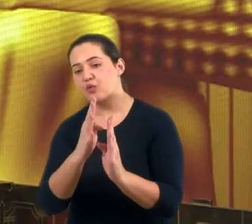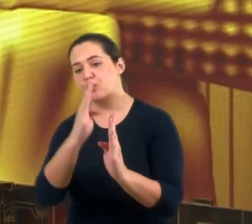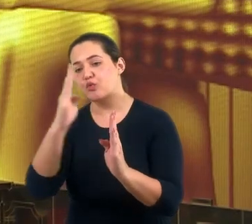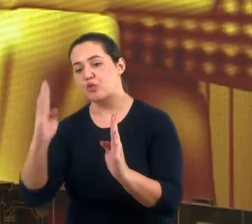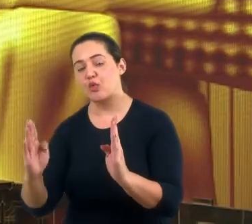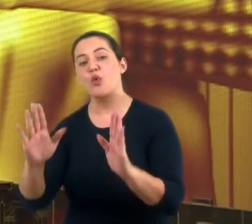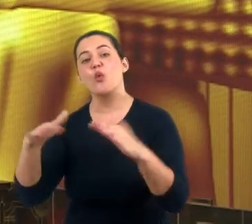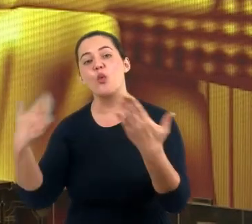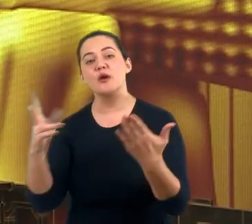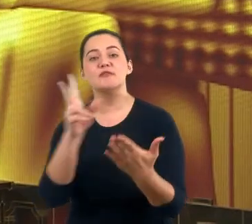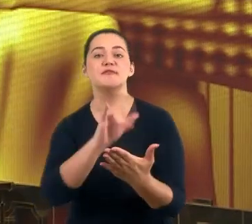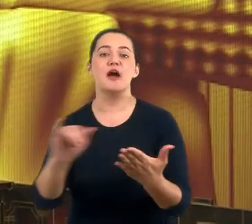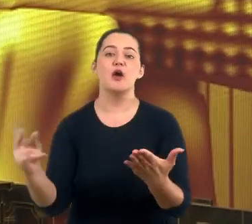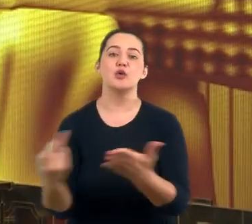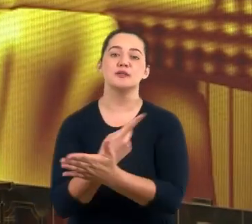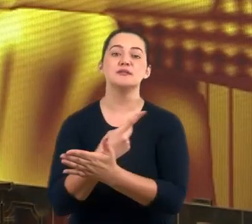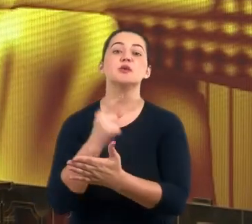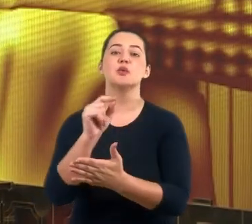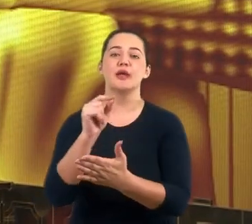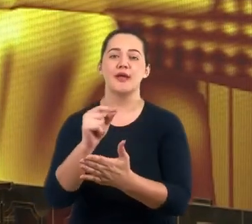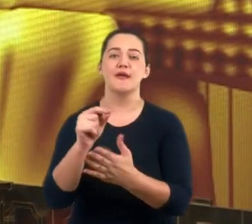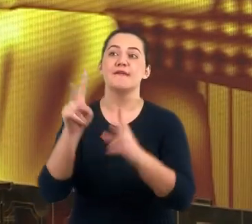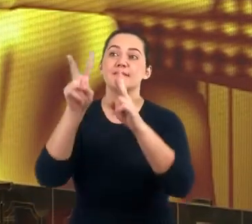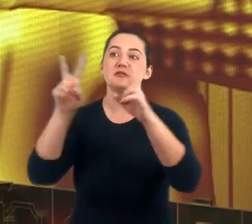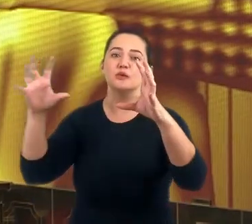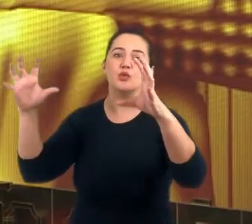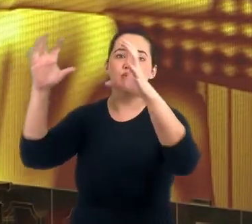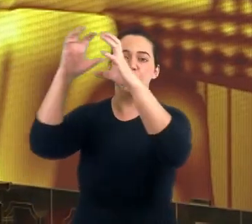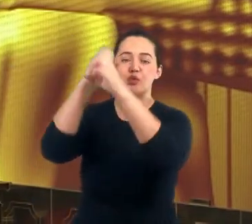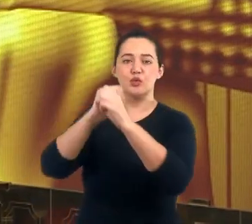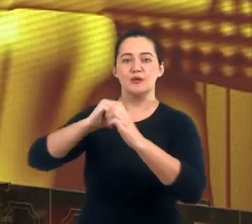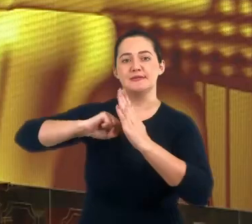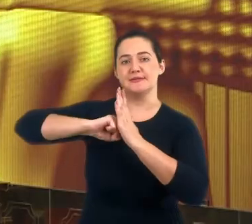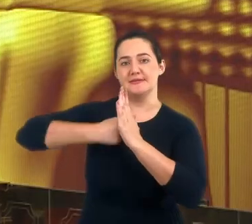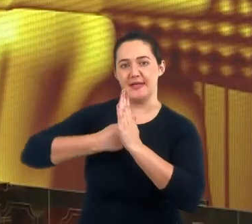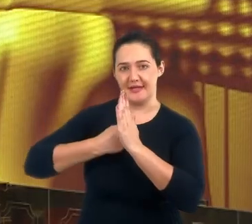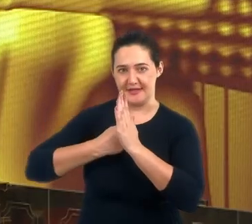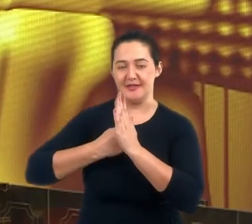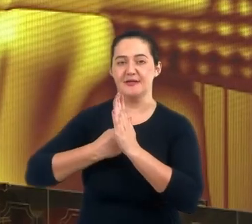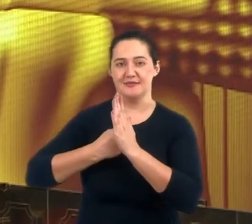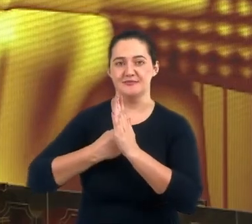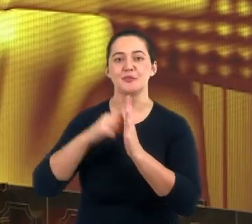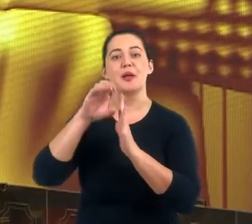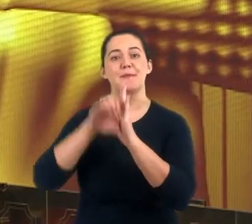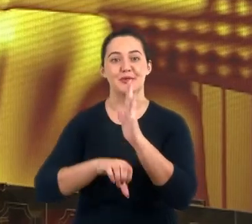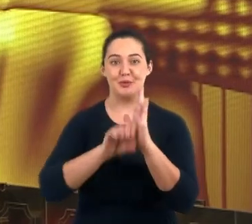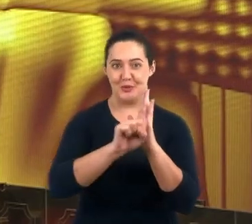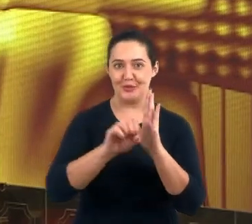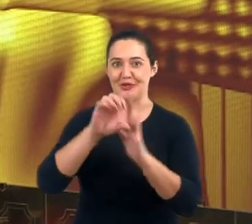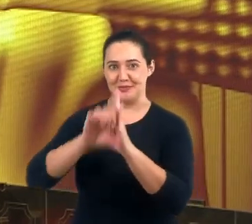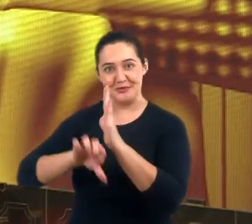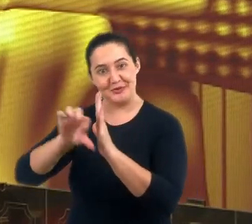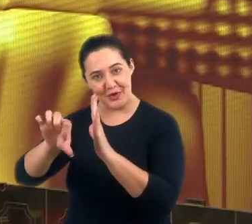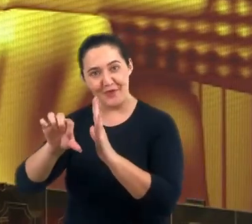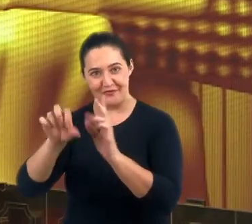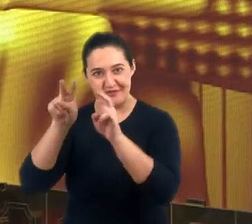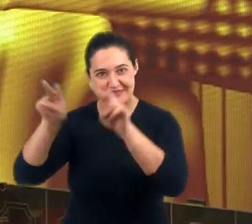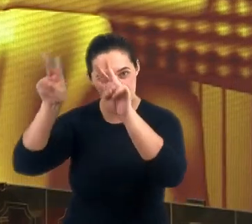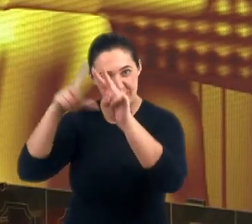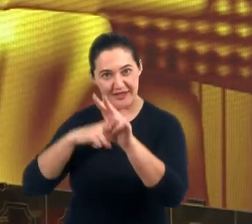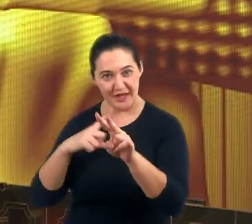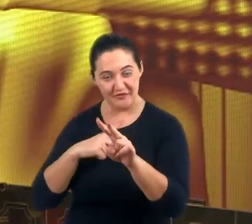quando deveria ser selada a visão que está no capítulo 8 e 9 do seu livro. E isto marca